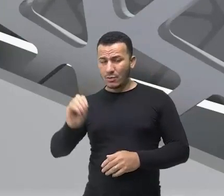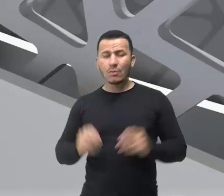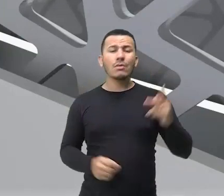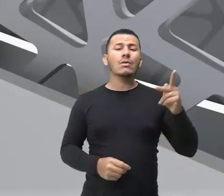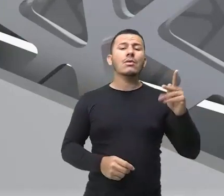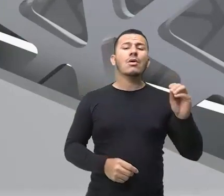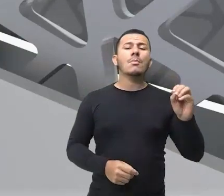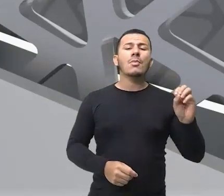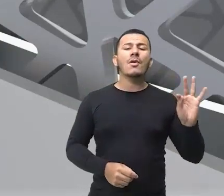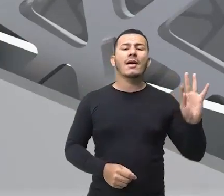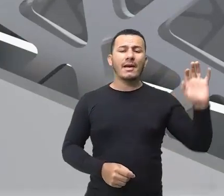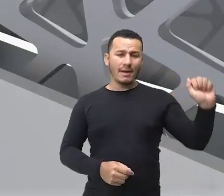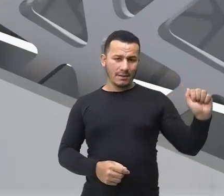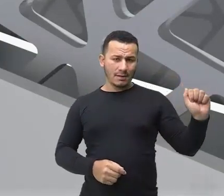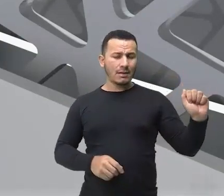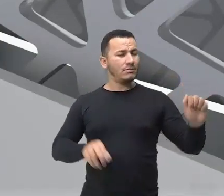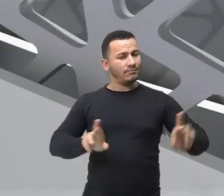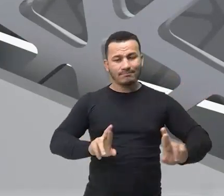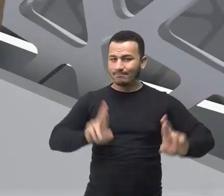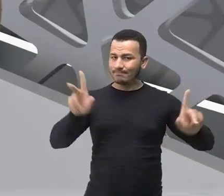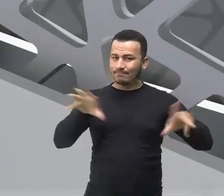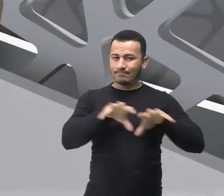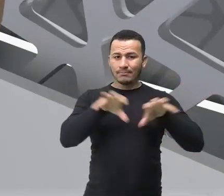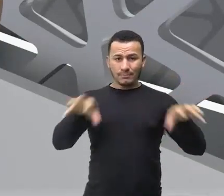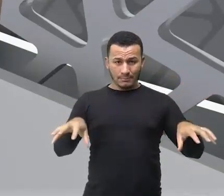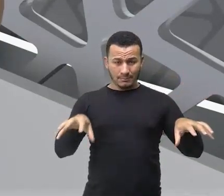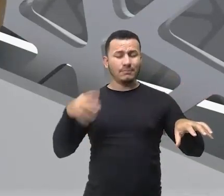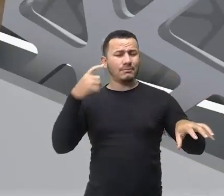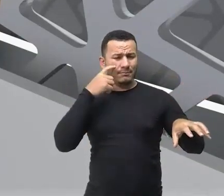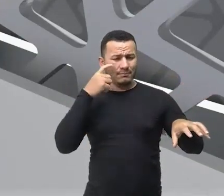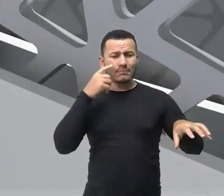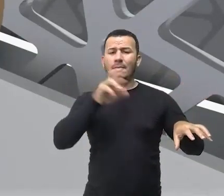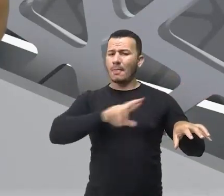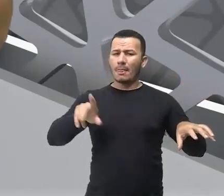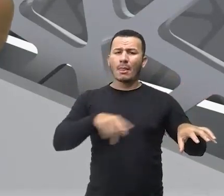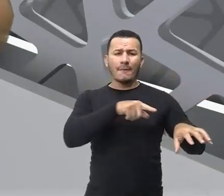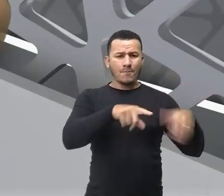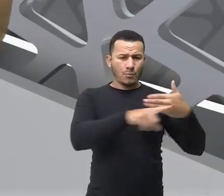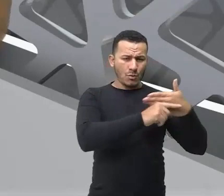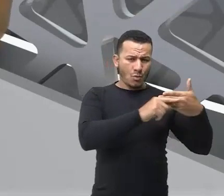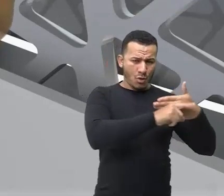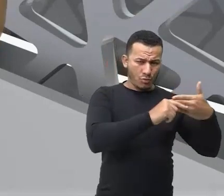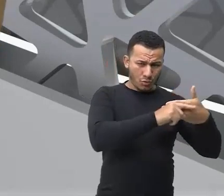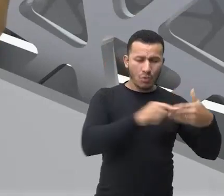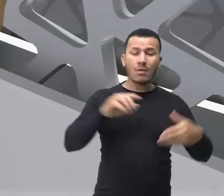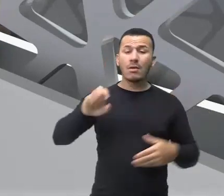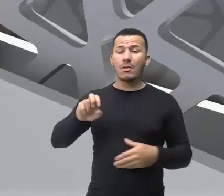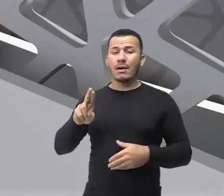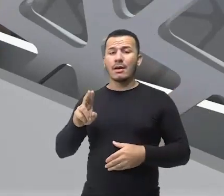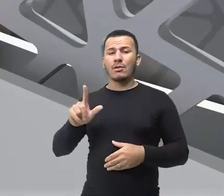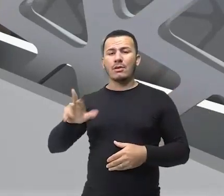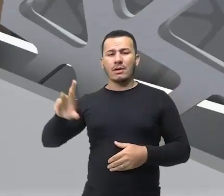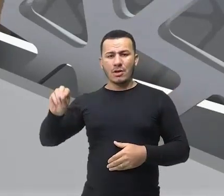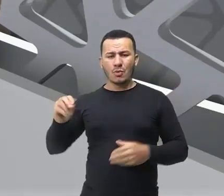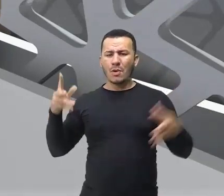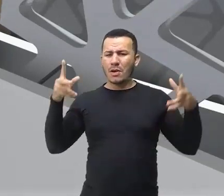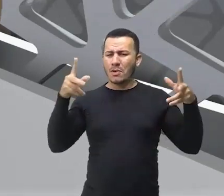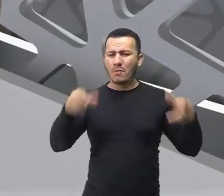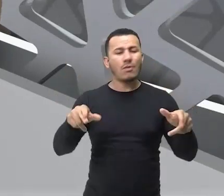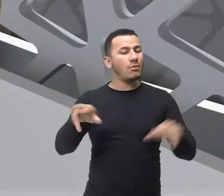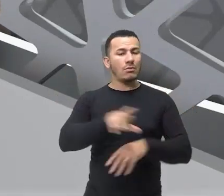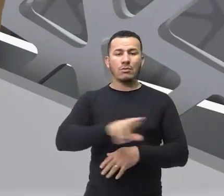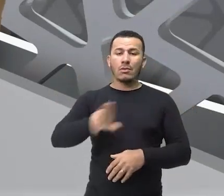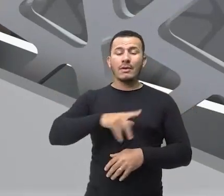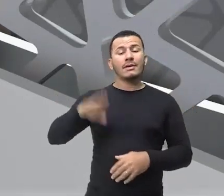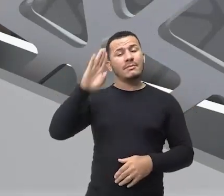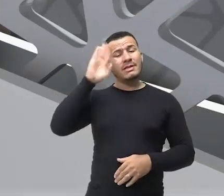poeta, certo? Eu não poderia dizer jamais que o poeta e o eu lírico são a mesma pessoa, principalmente